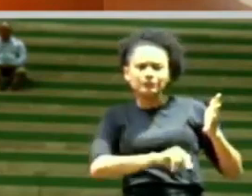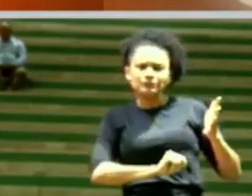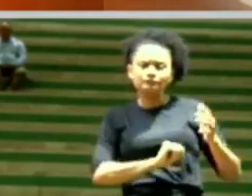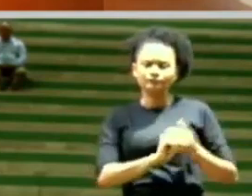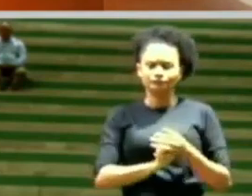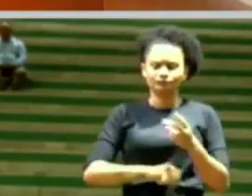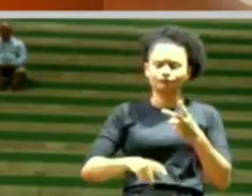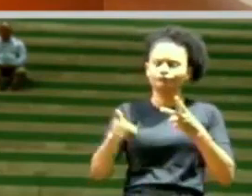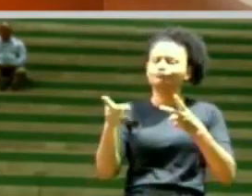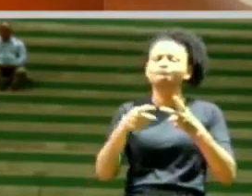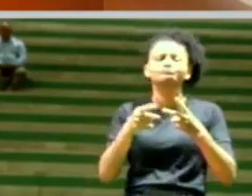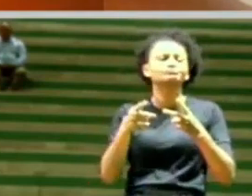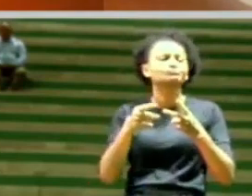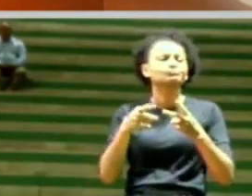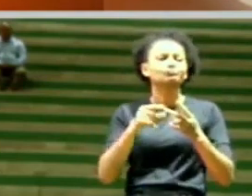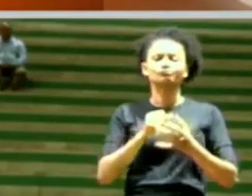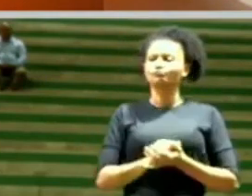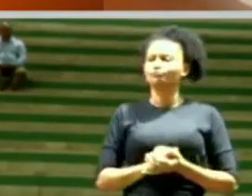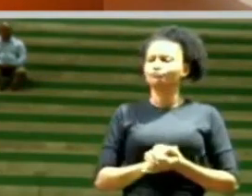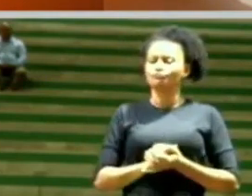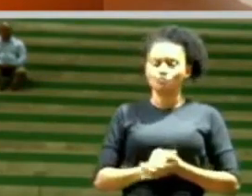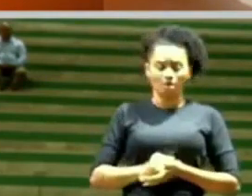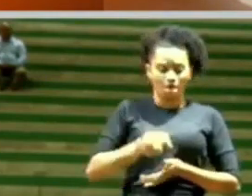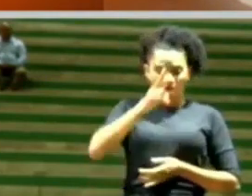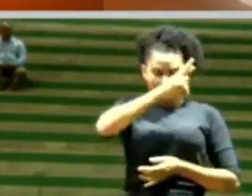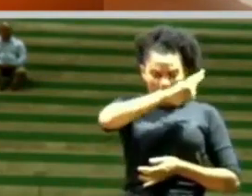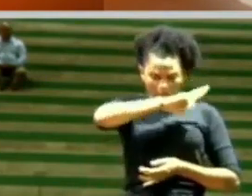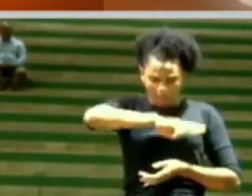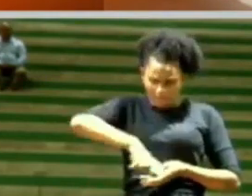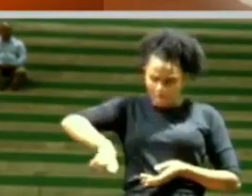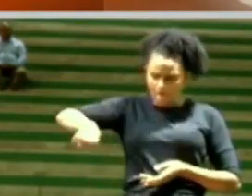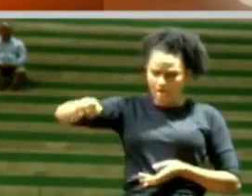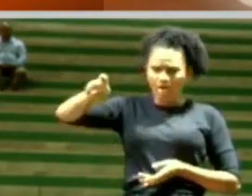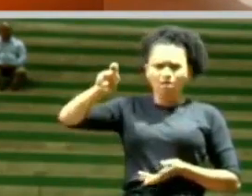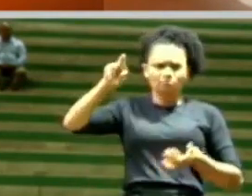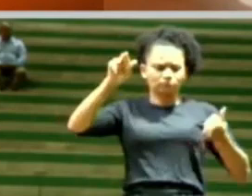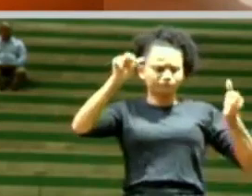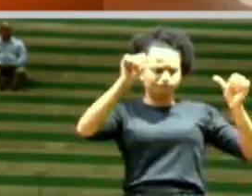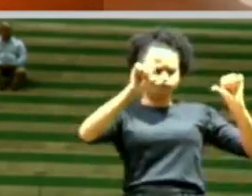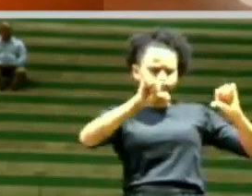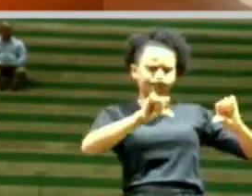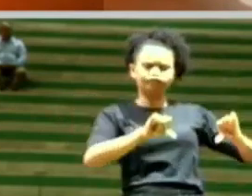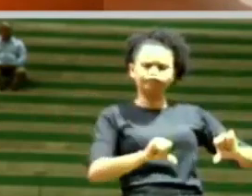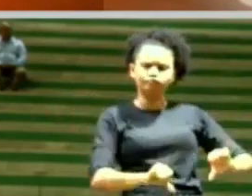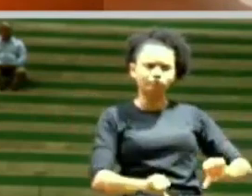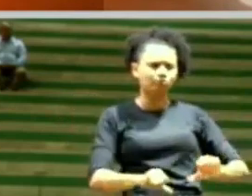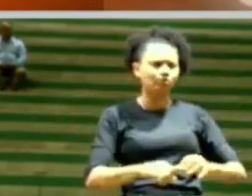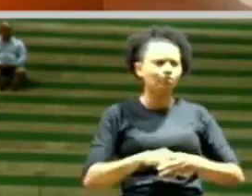Segunda, quando a religião é decadente.